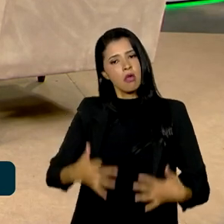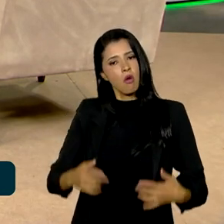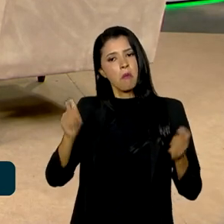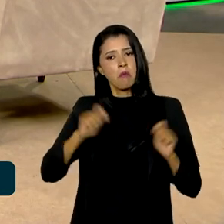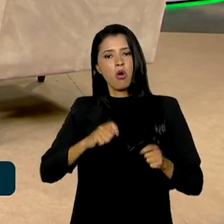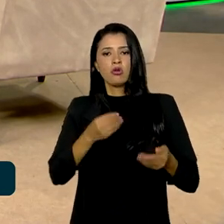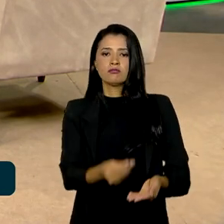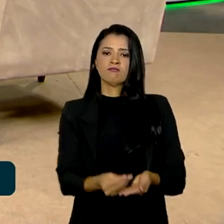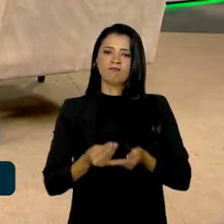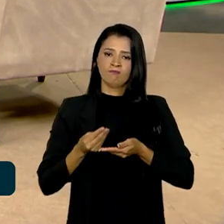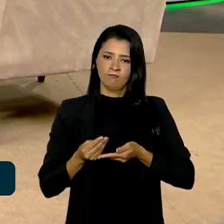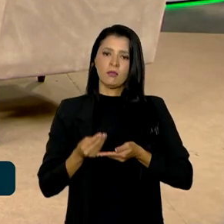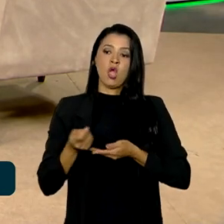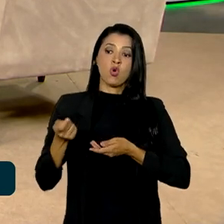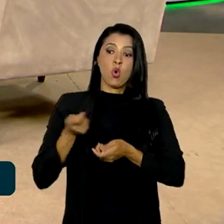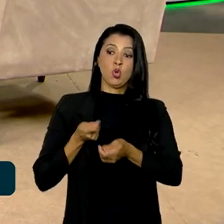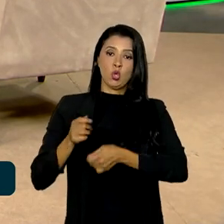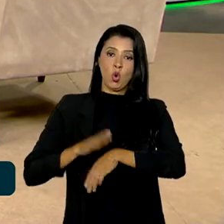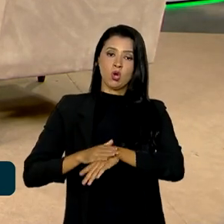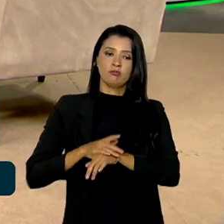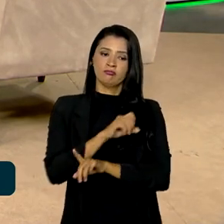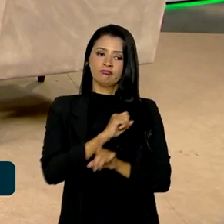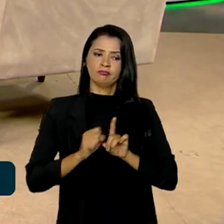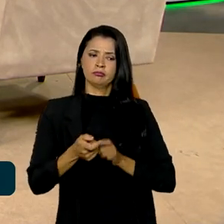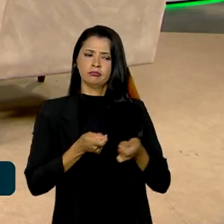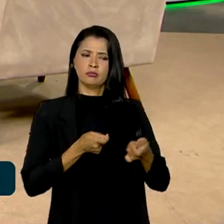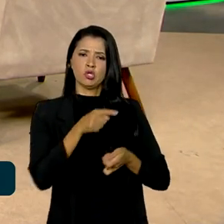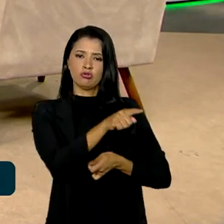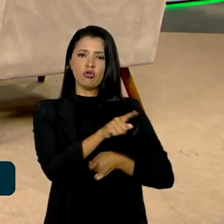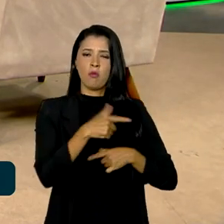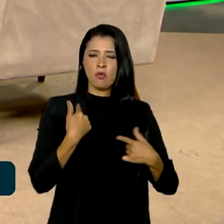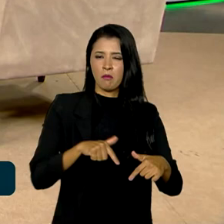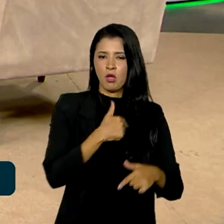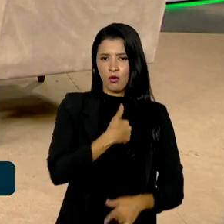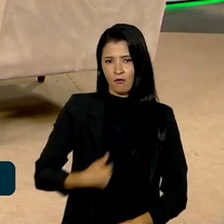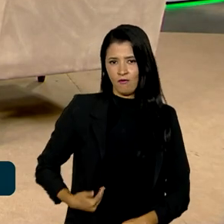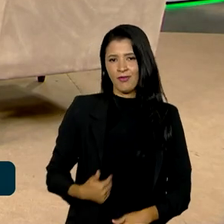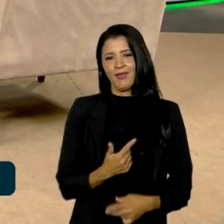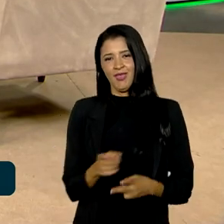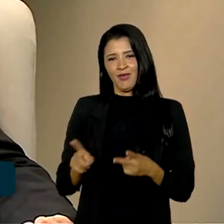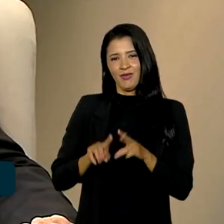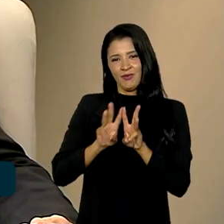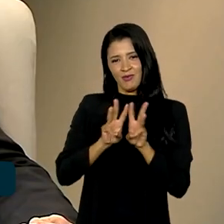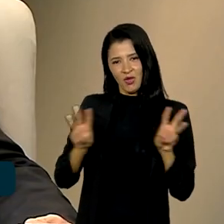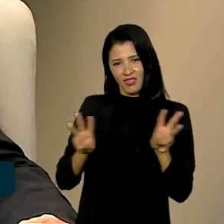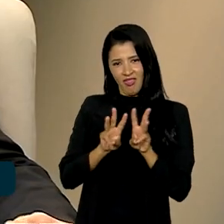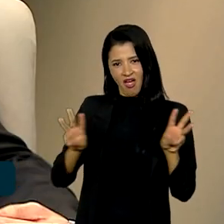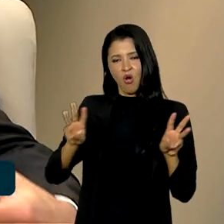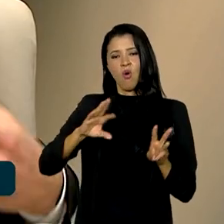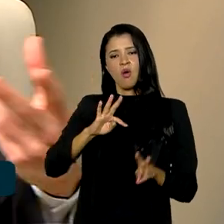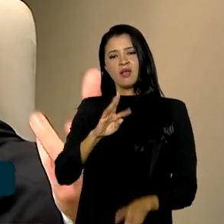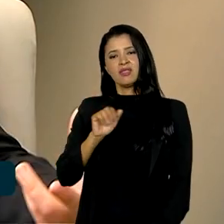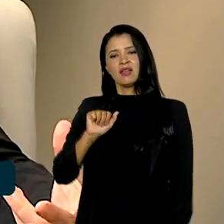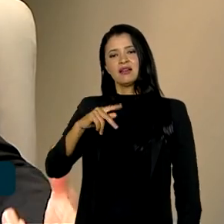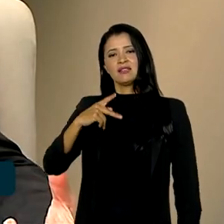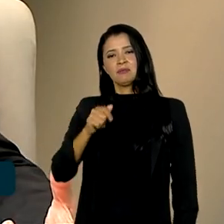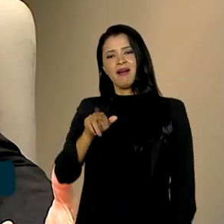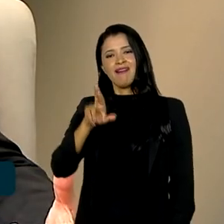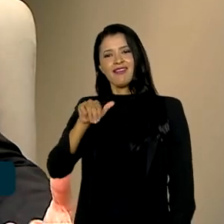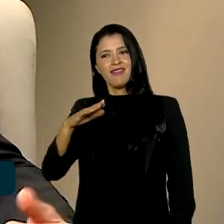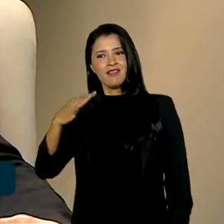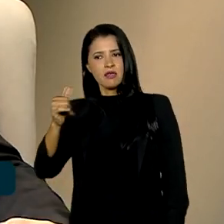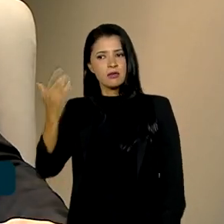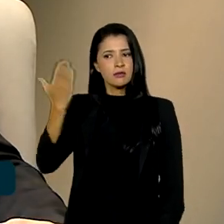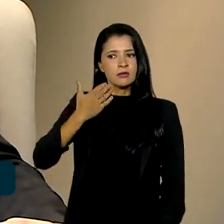fornecer maior controle da sociedade sobre a ação estatal. E depois o portal da transparência, né, que é aquilo que a gente chama de